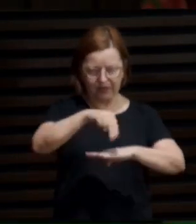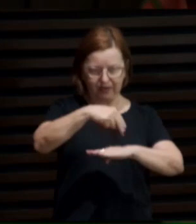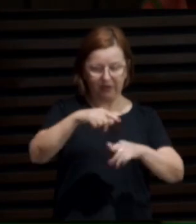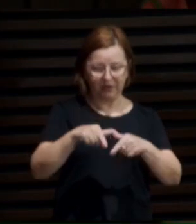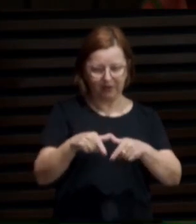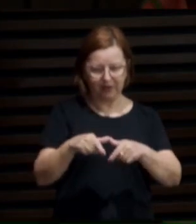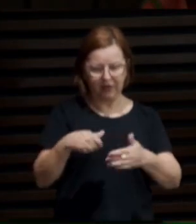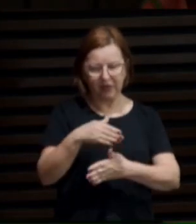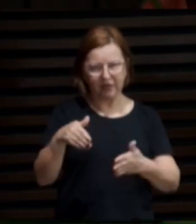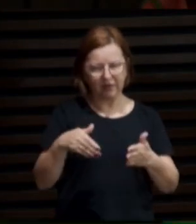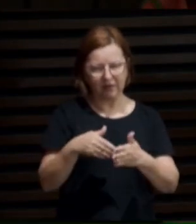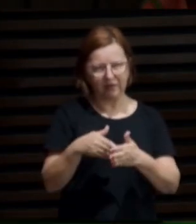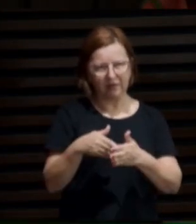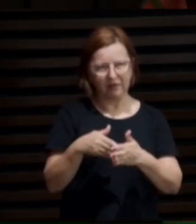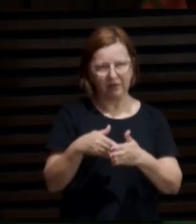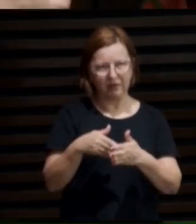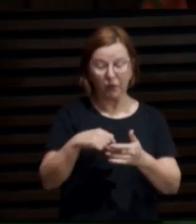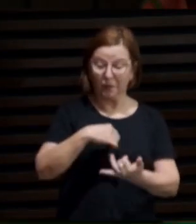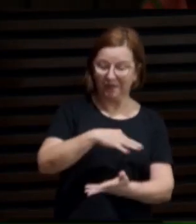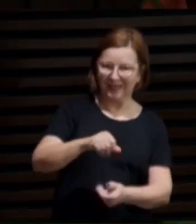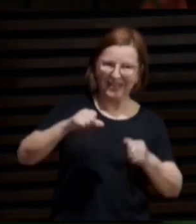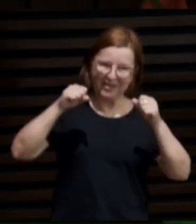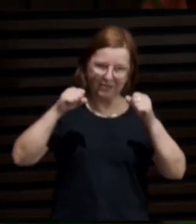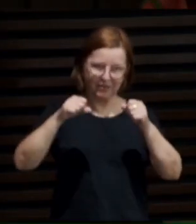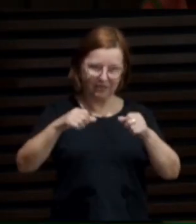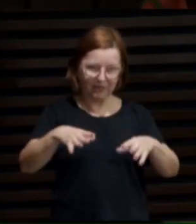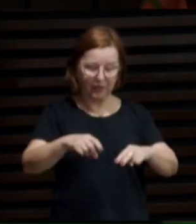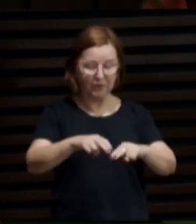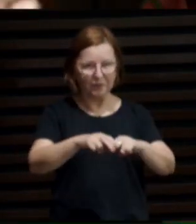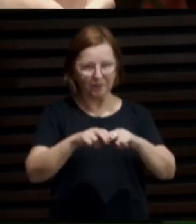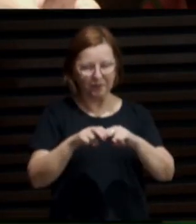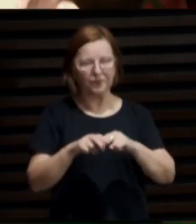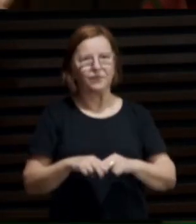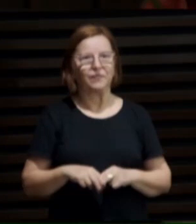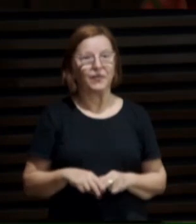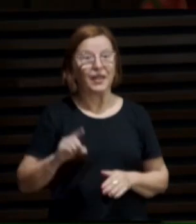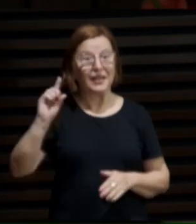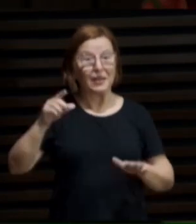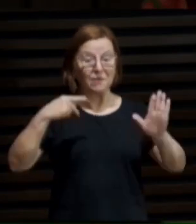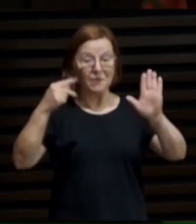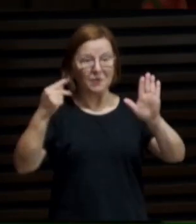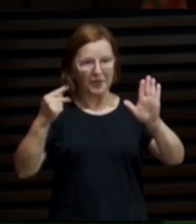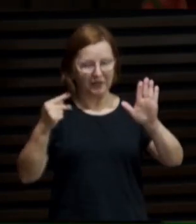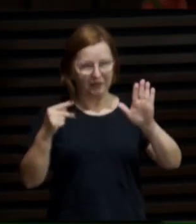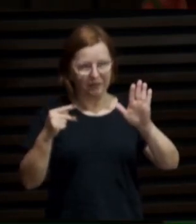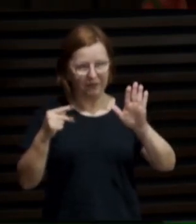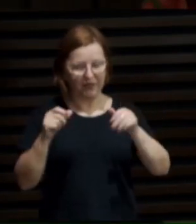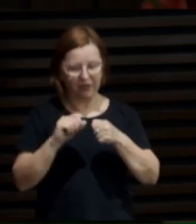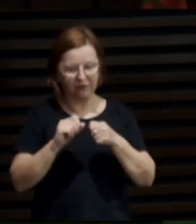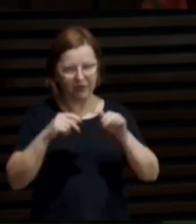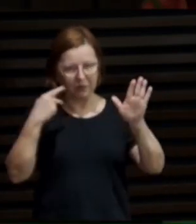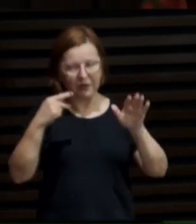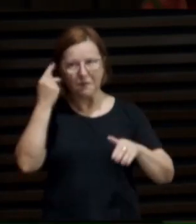e todo o planeta seria abençoado por isso. Deus fez uma promessa e fez a promessa a